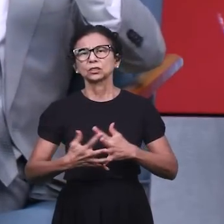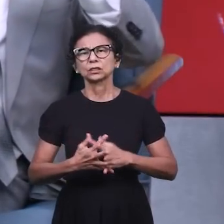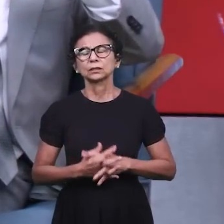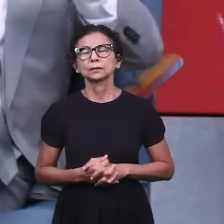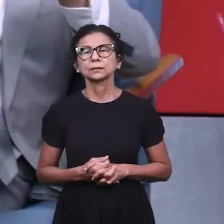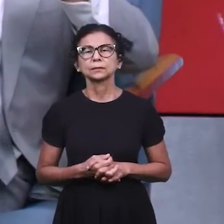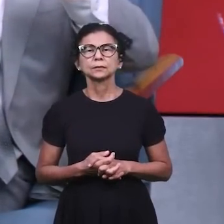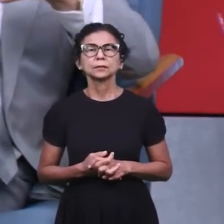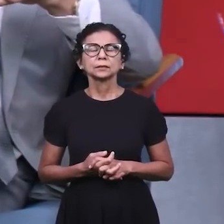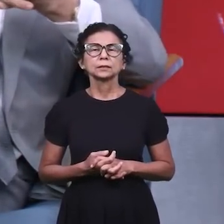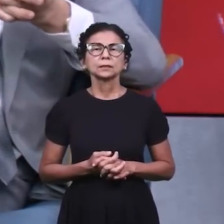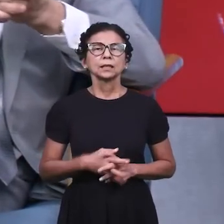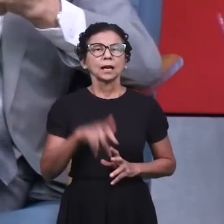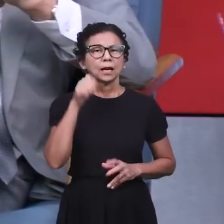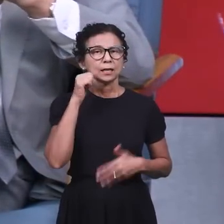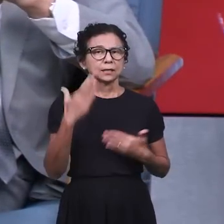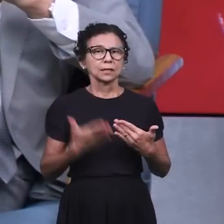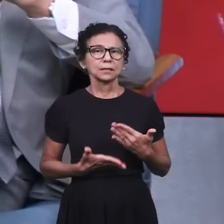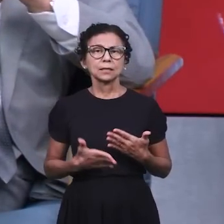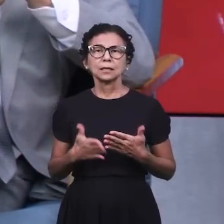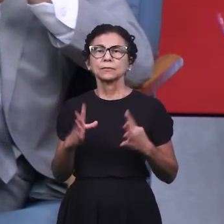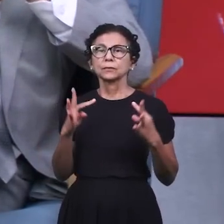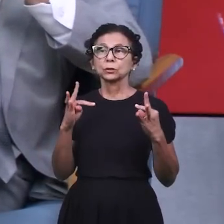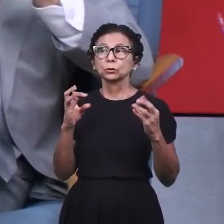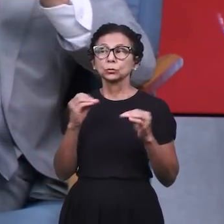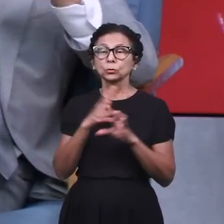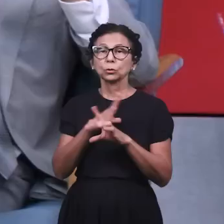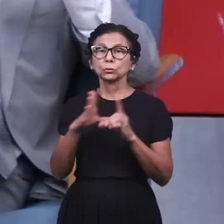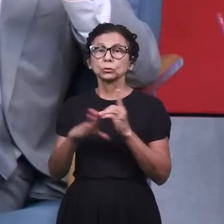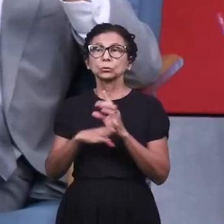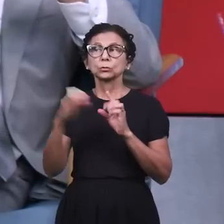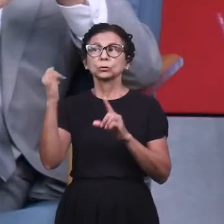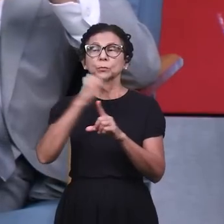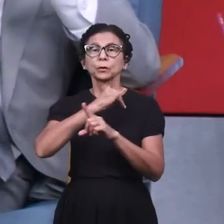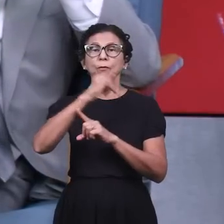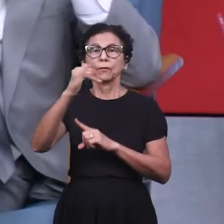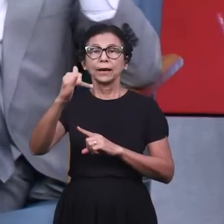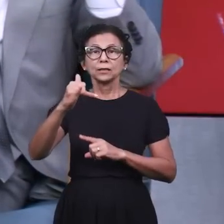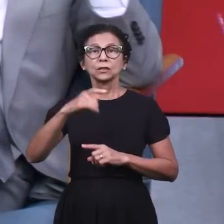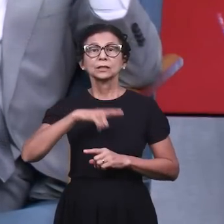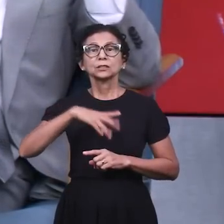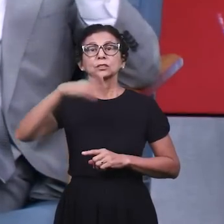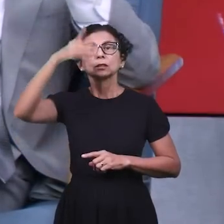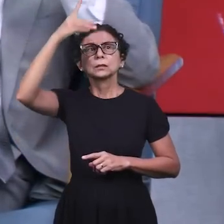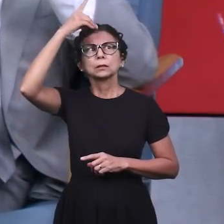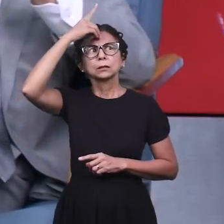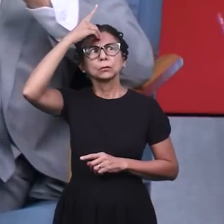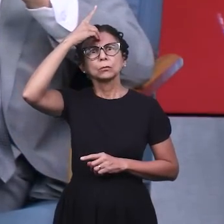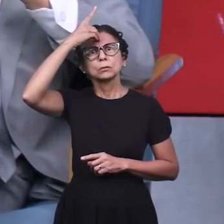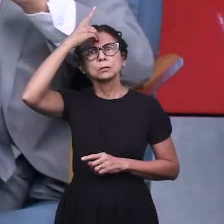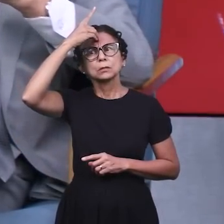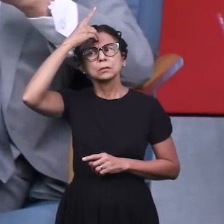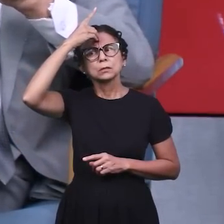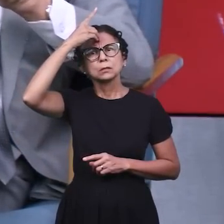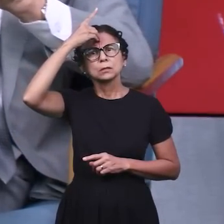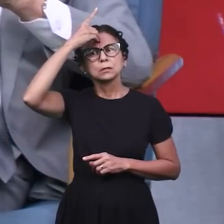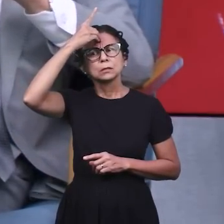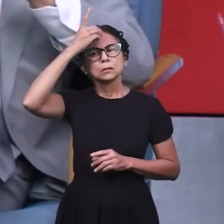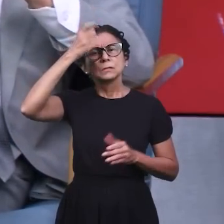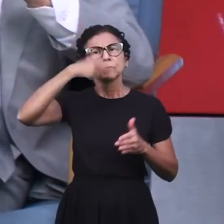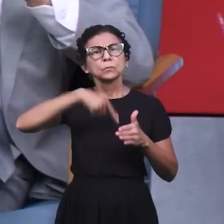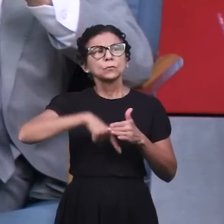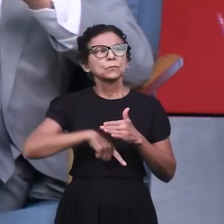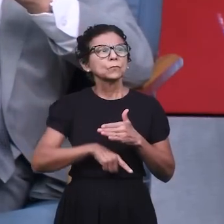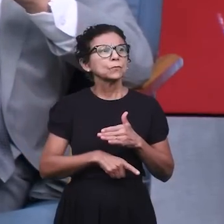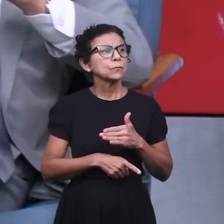Todo culto profético que essa irmã participava, ela tinha dons, de uma profundidade incrível. E eu pergunto, como é